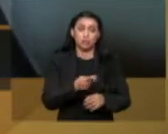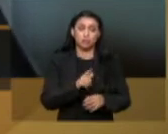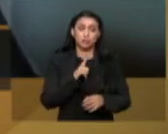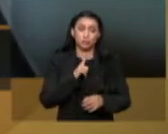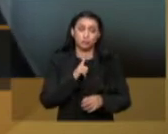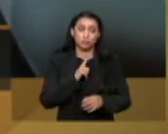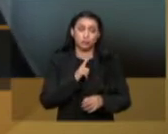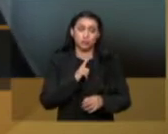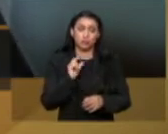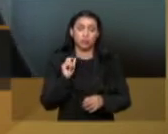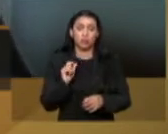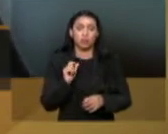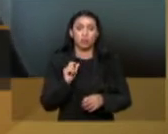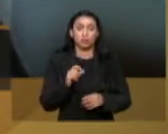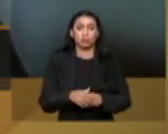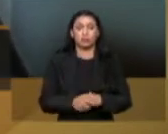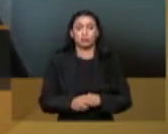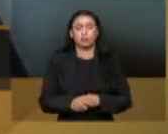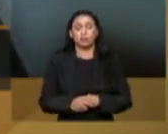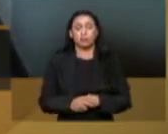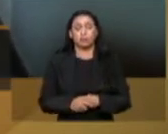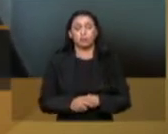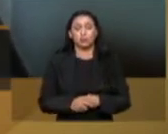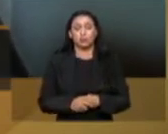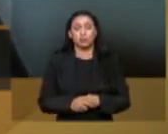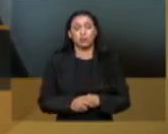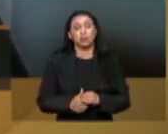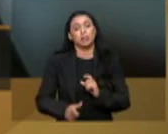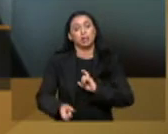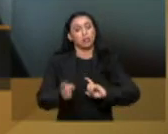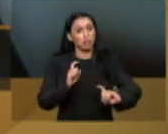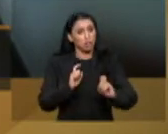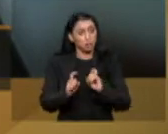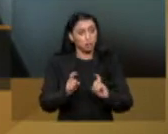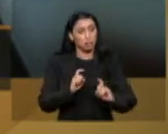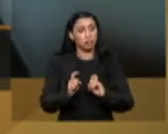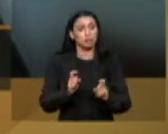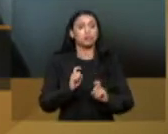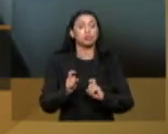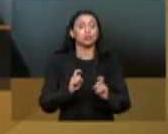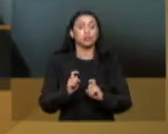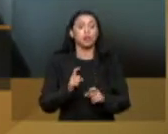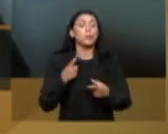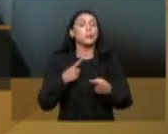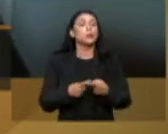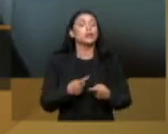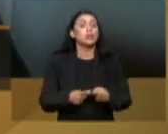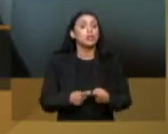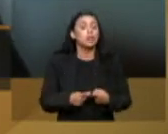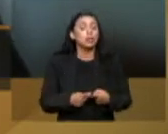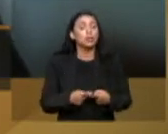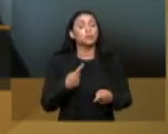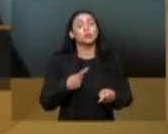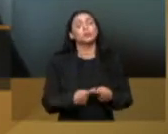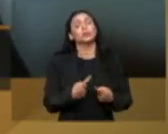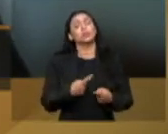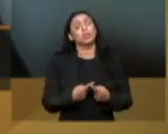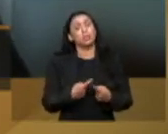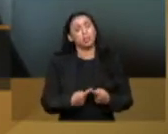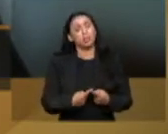de apreensão pela administração. Por quê? Por sua